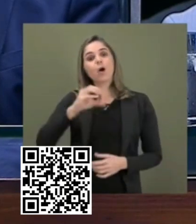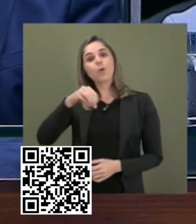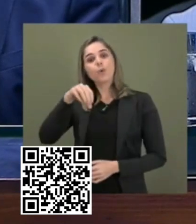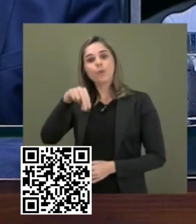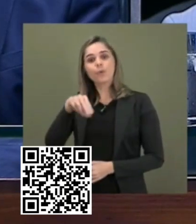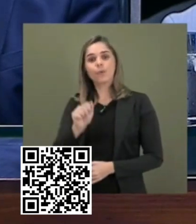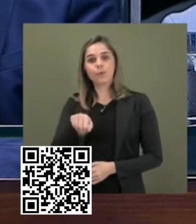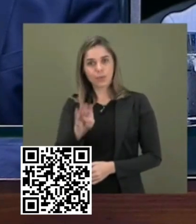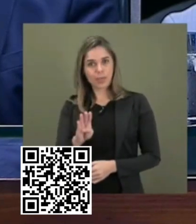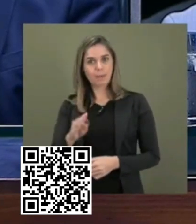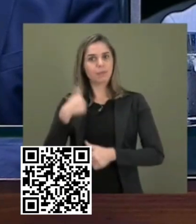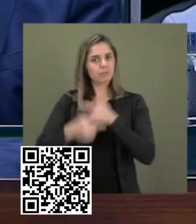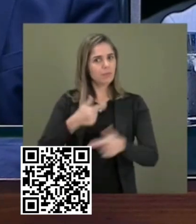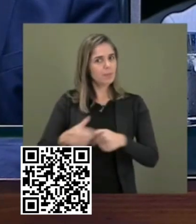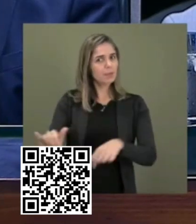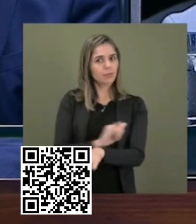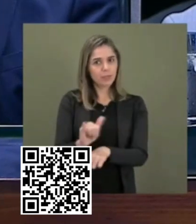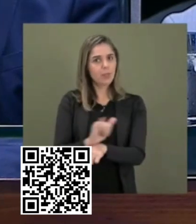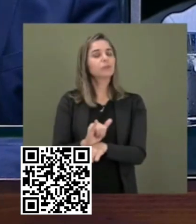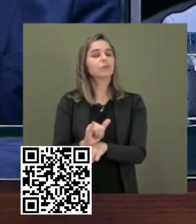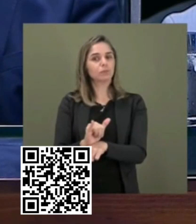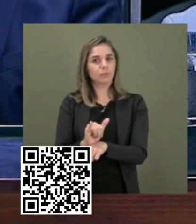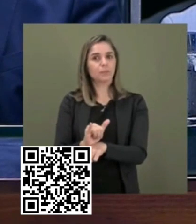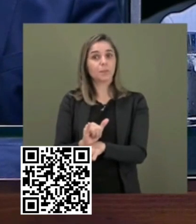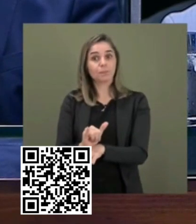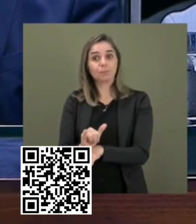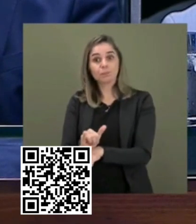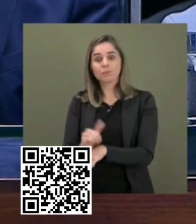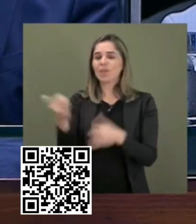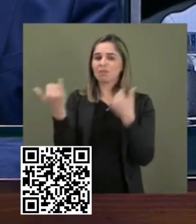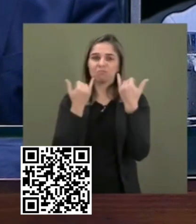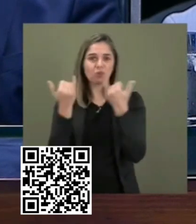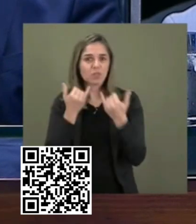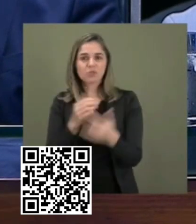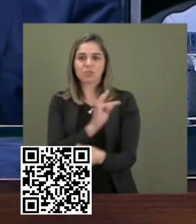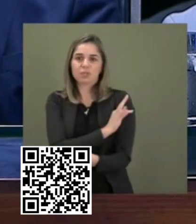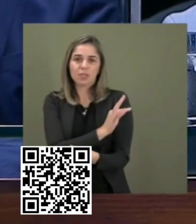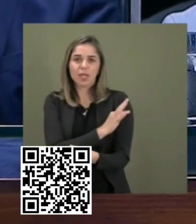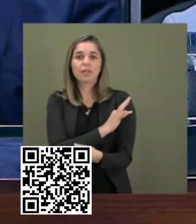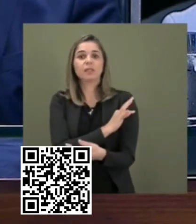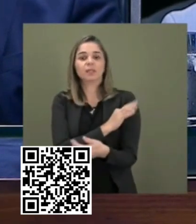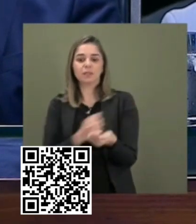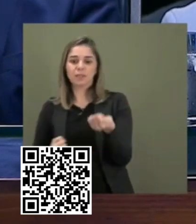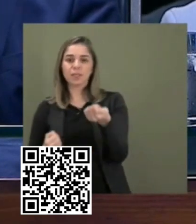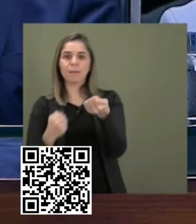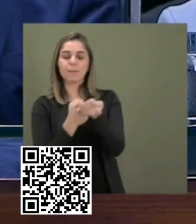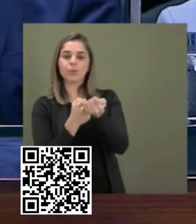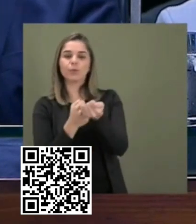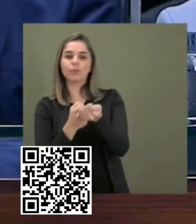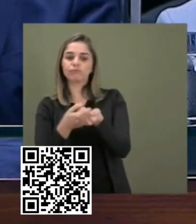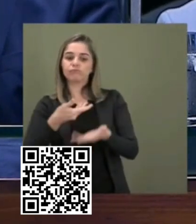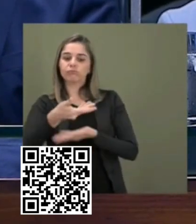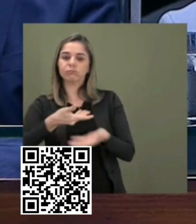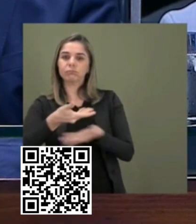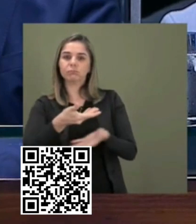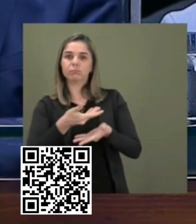modo estratégico ao oferecer informações técnicas ao Poder Executivo, para